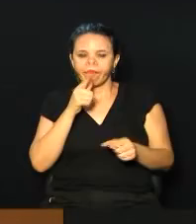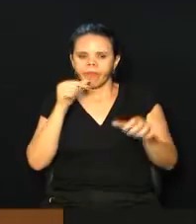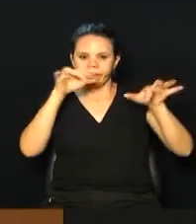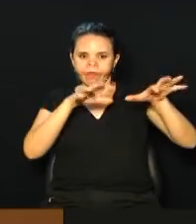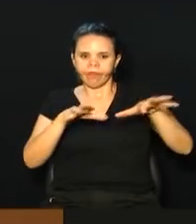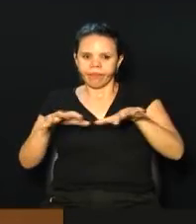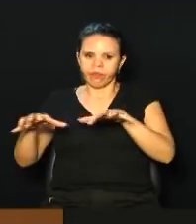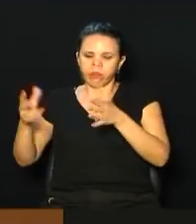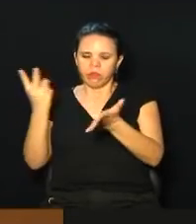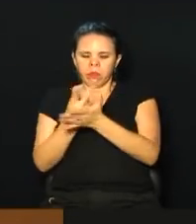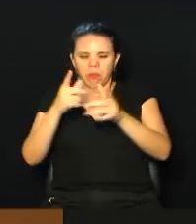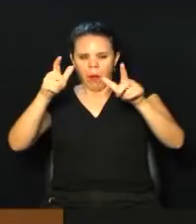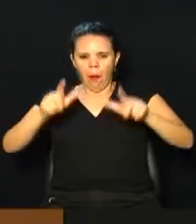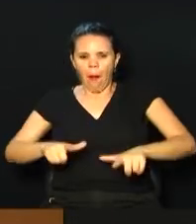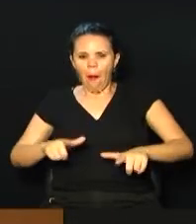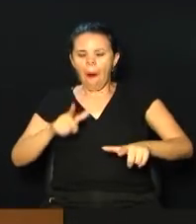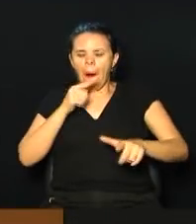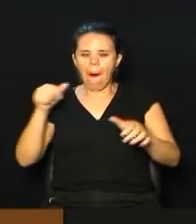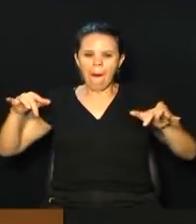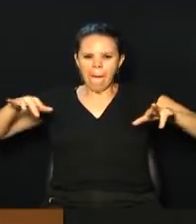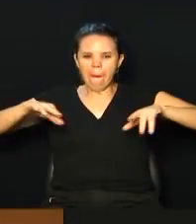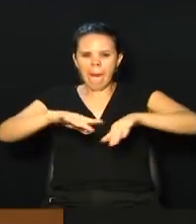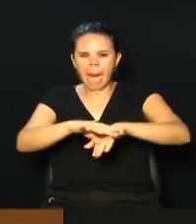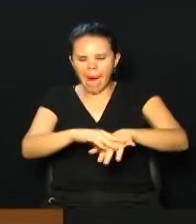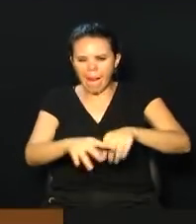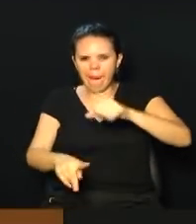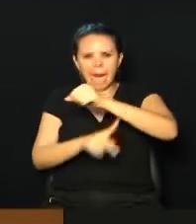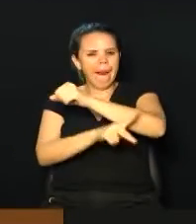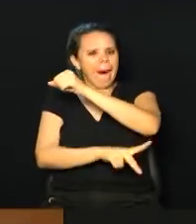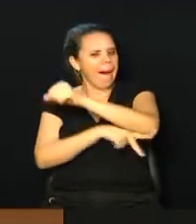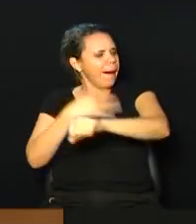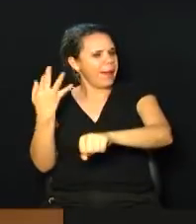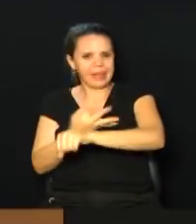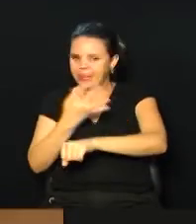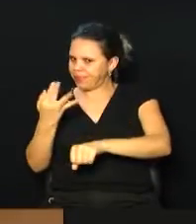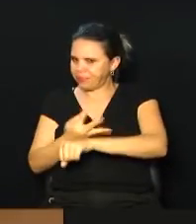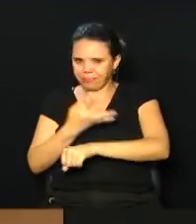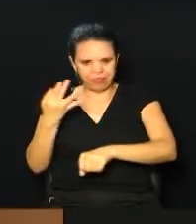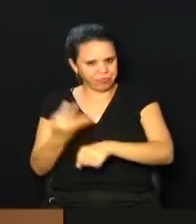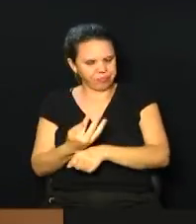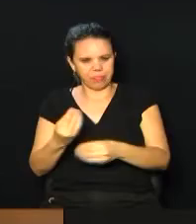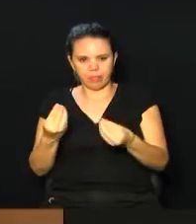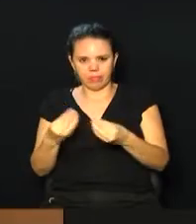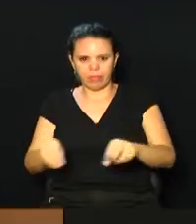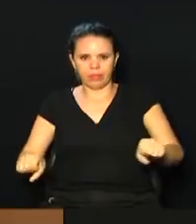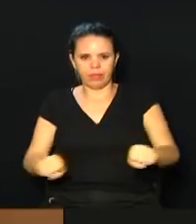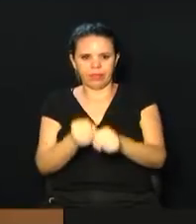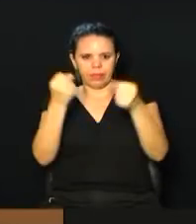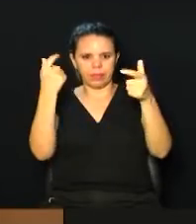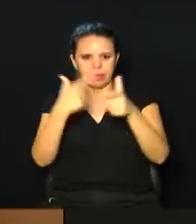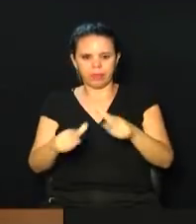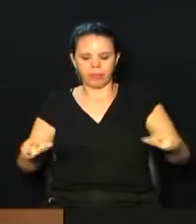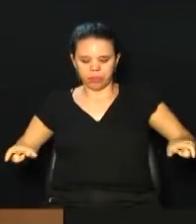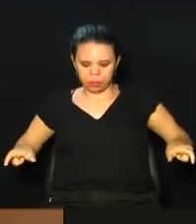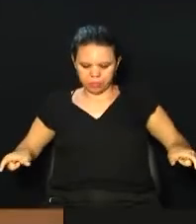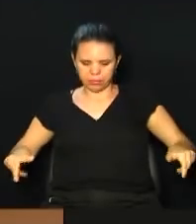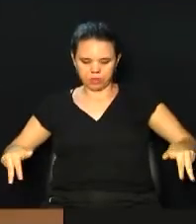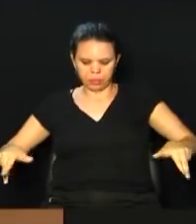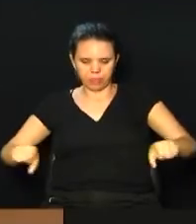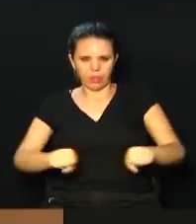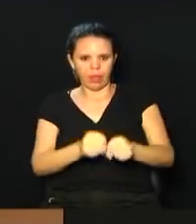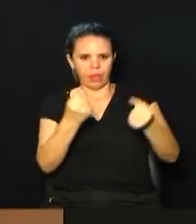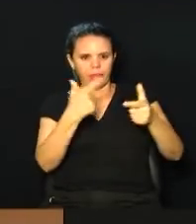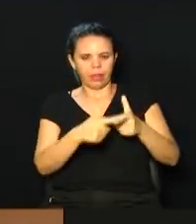no mesmo local, e a ponte, a passagem de água da ponte não suportou